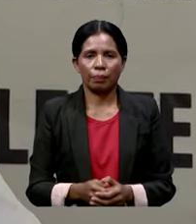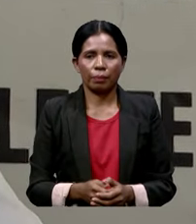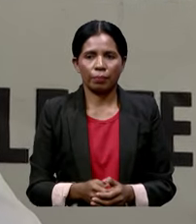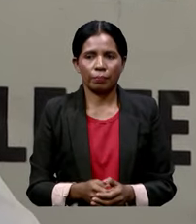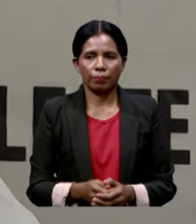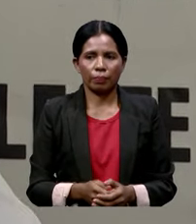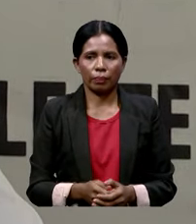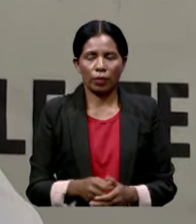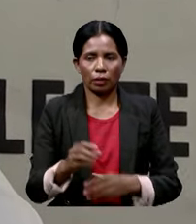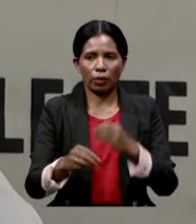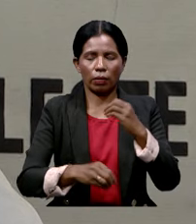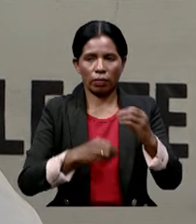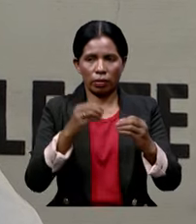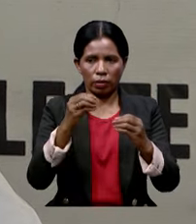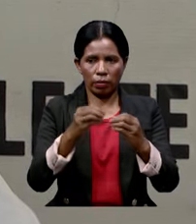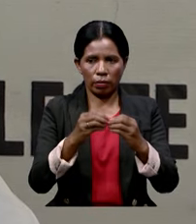com a